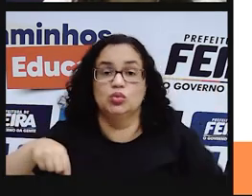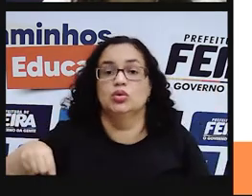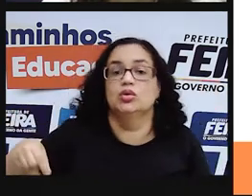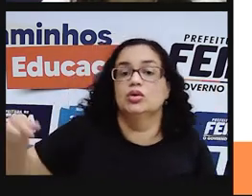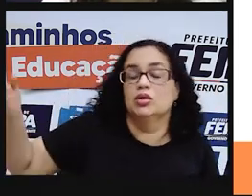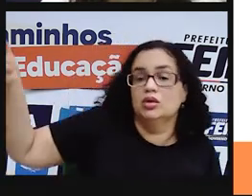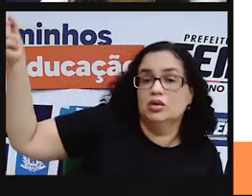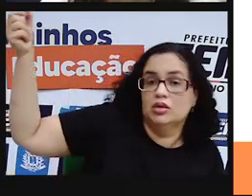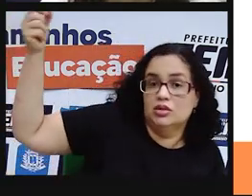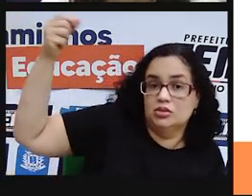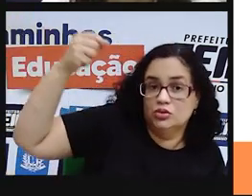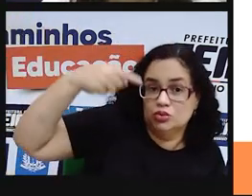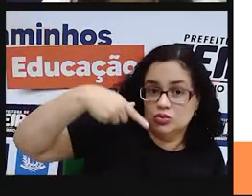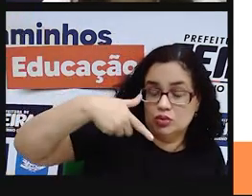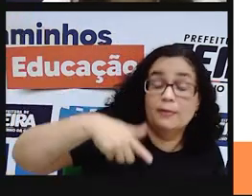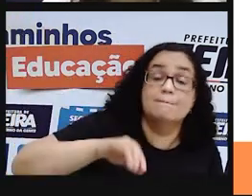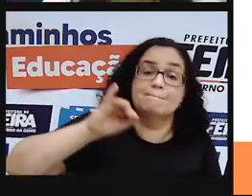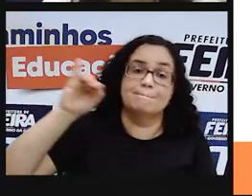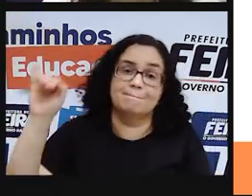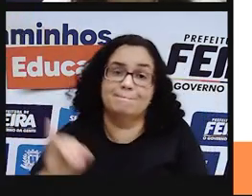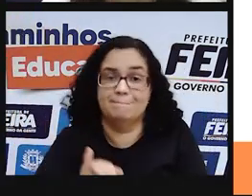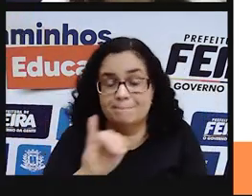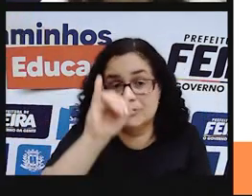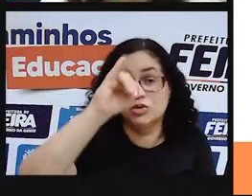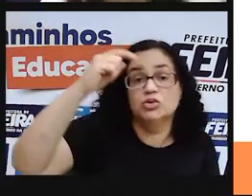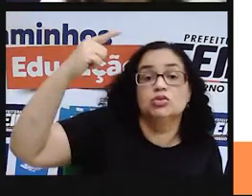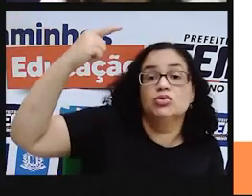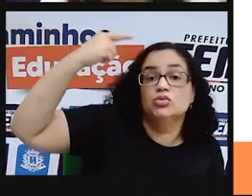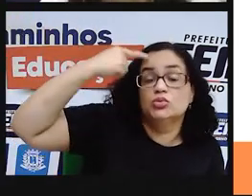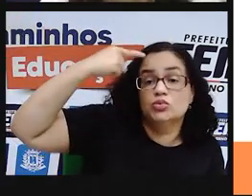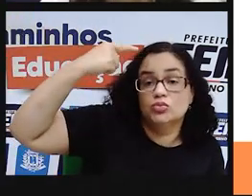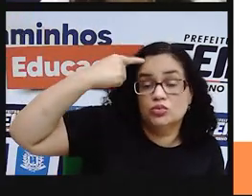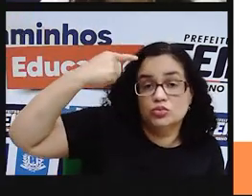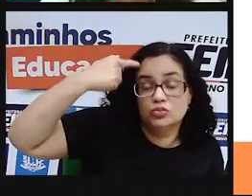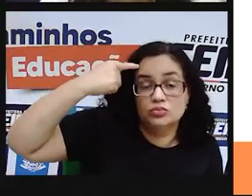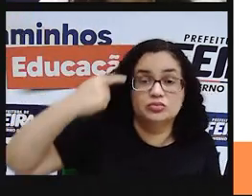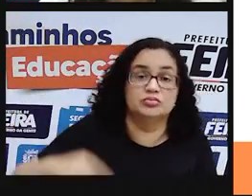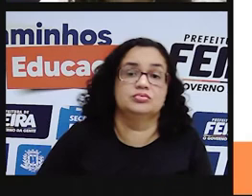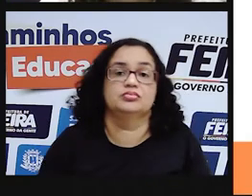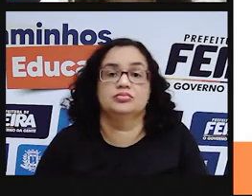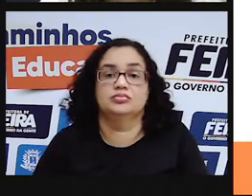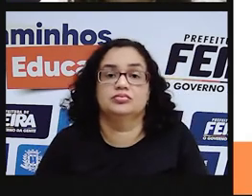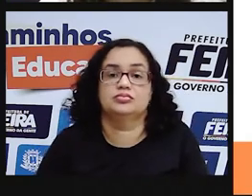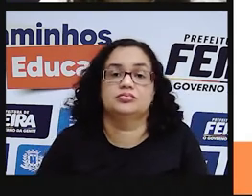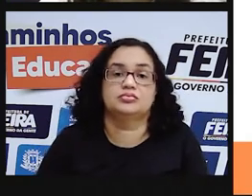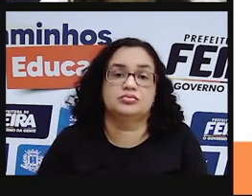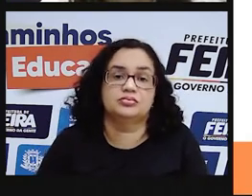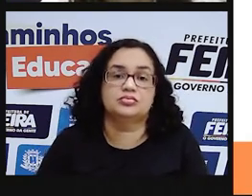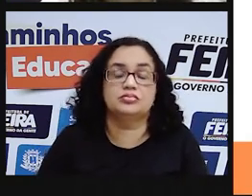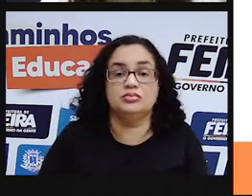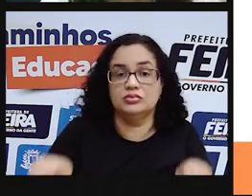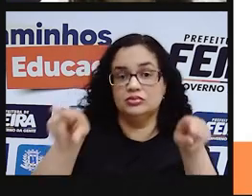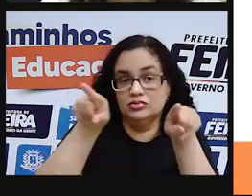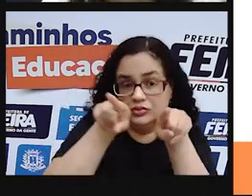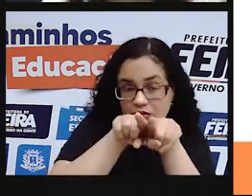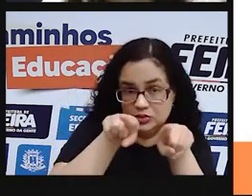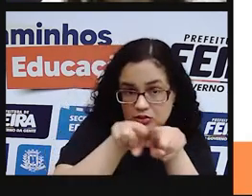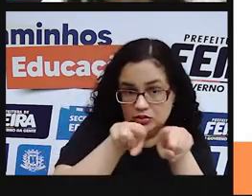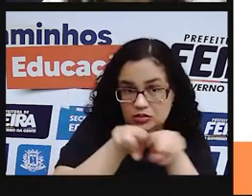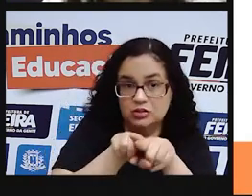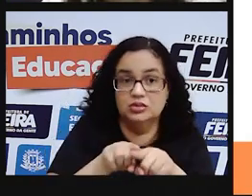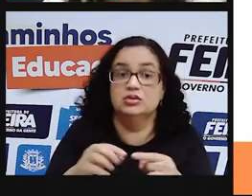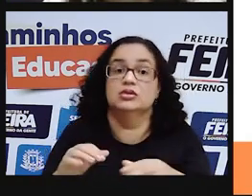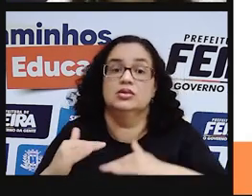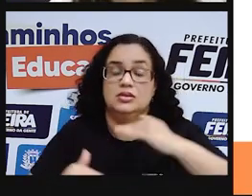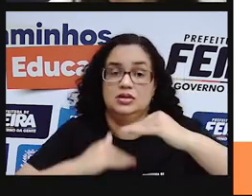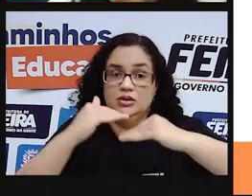solo ao redor das Lagoas então é muito importante pensar na recuperação dessa vegetação também que que